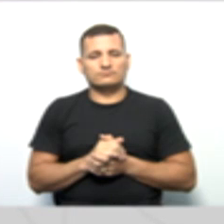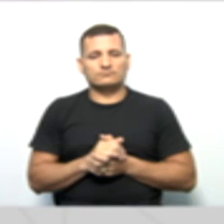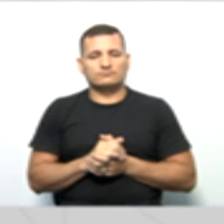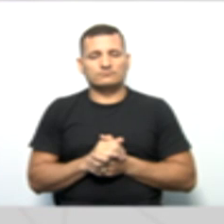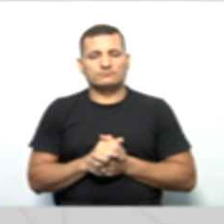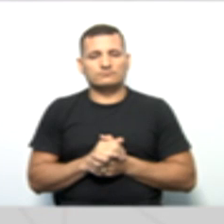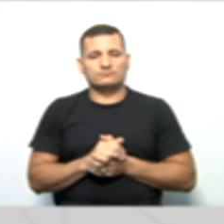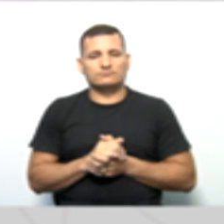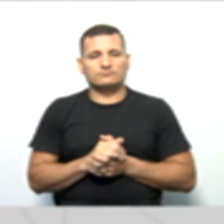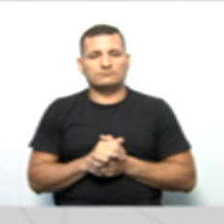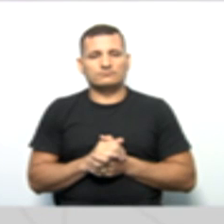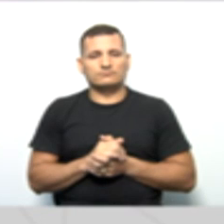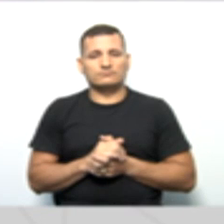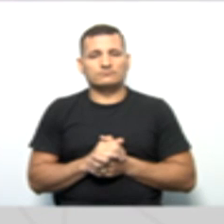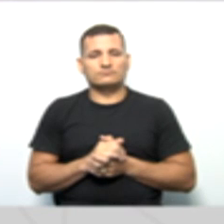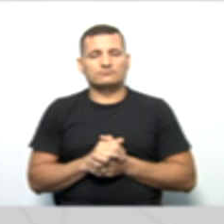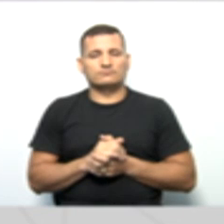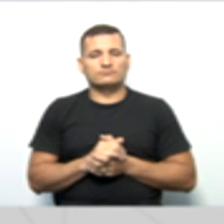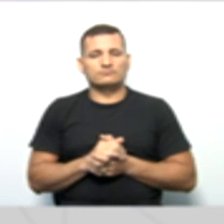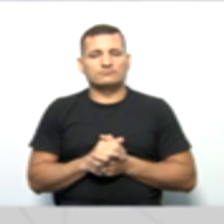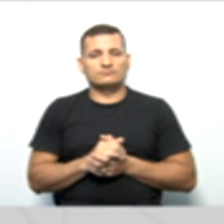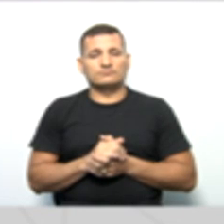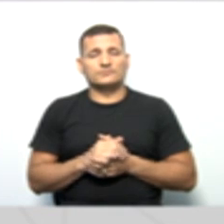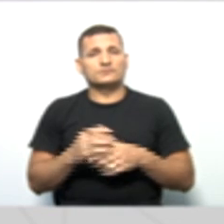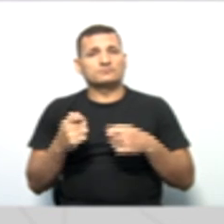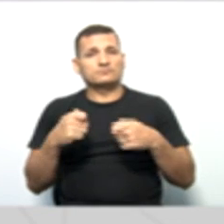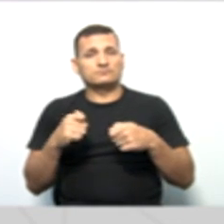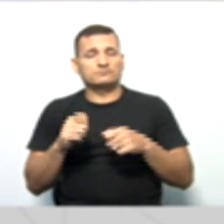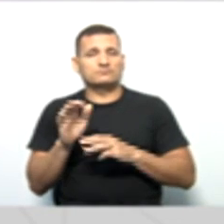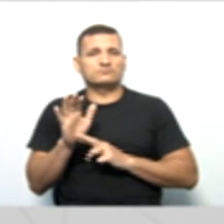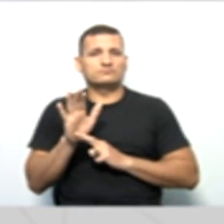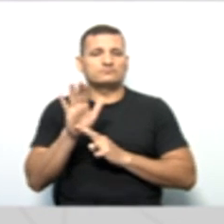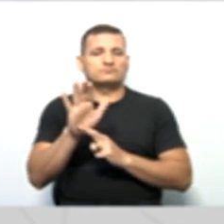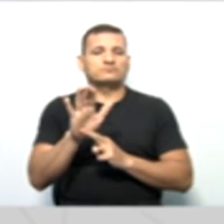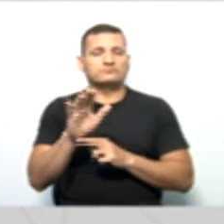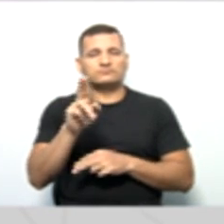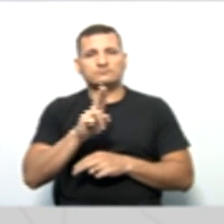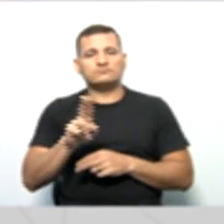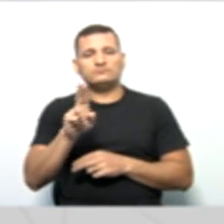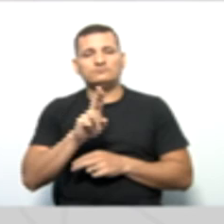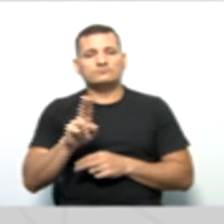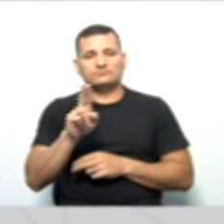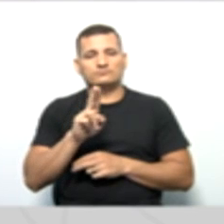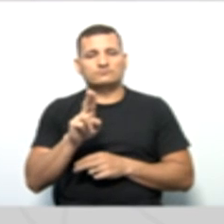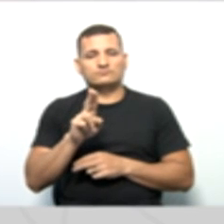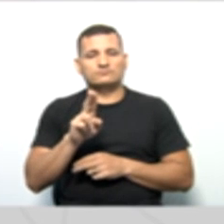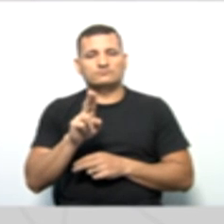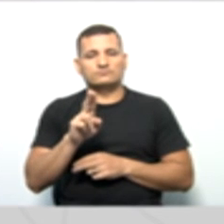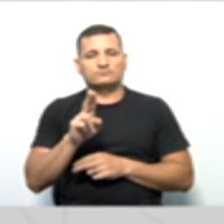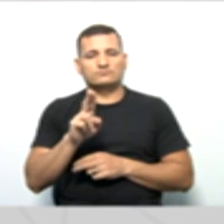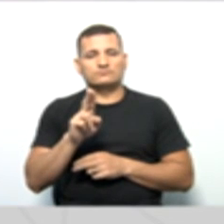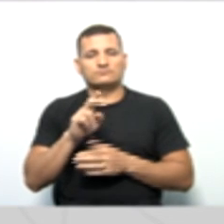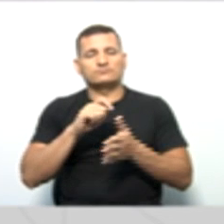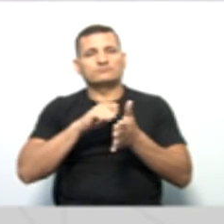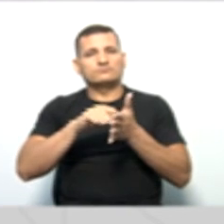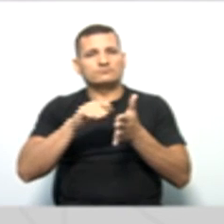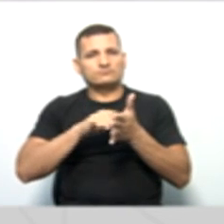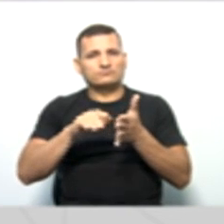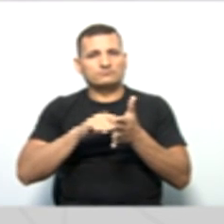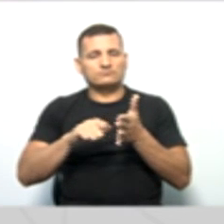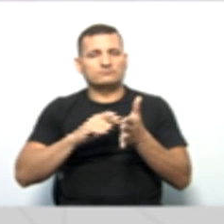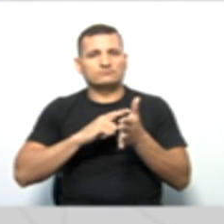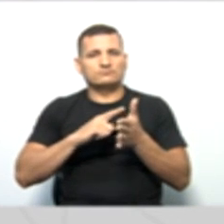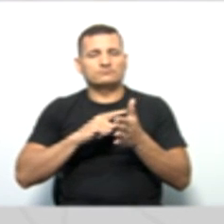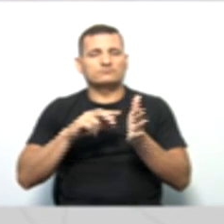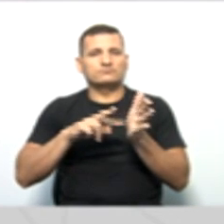tá, gente? E por fim, ele deve ser representado usando uma notação que efetivamente